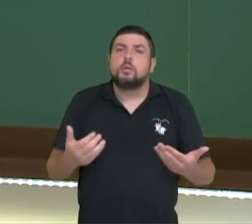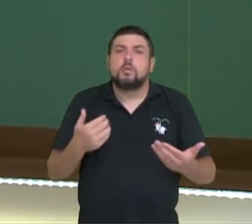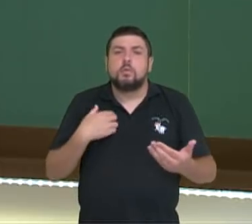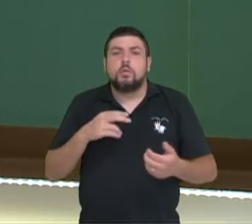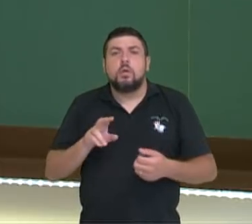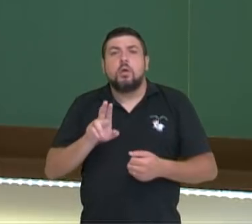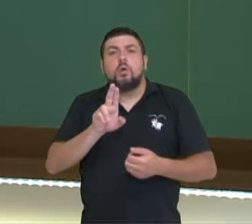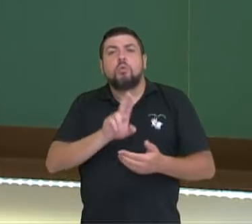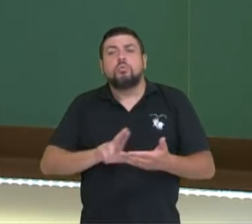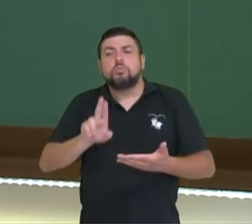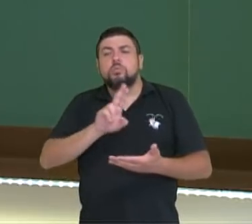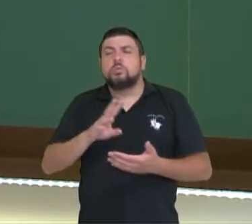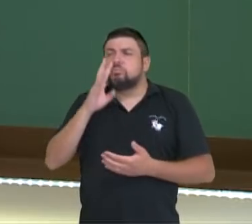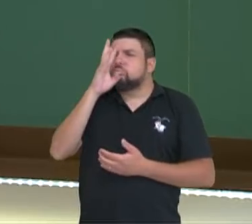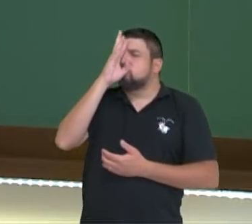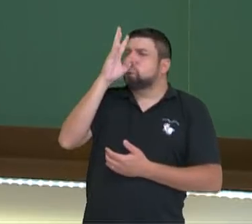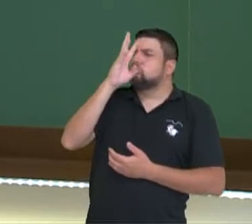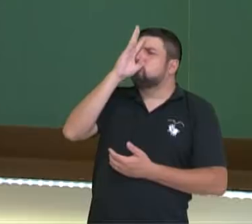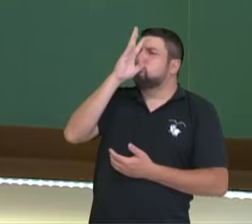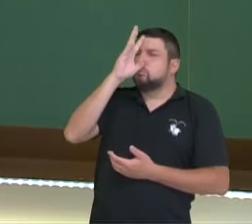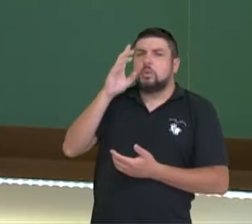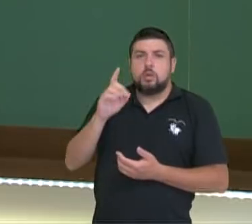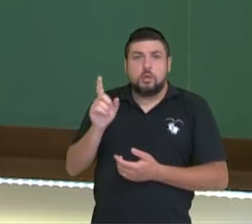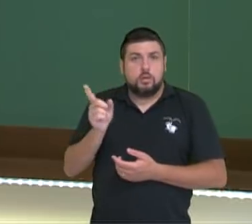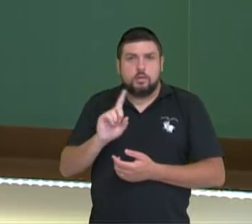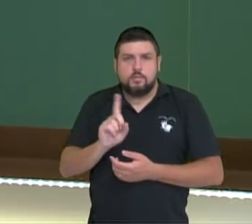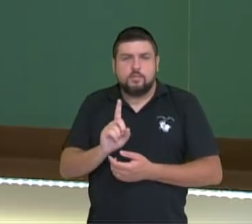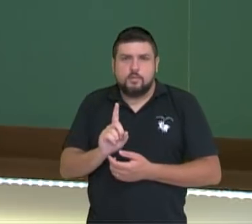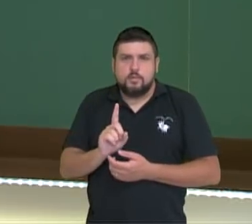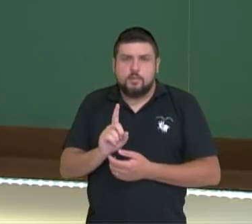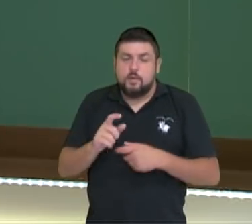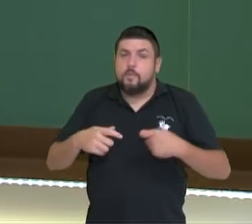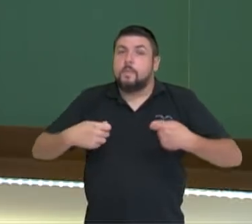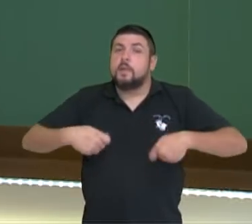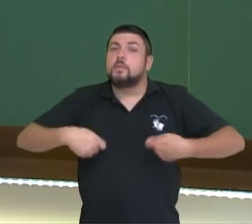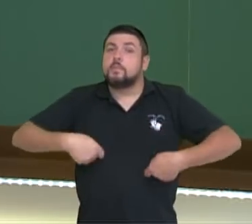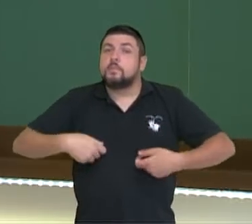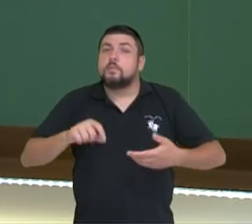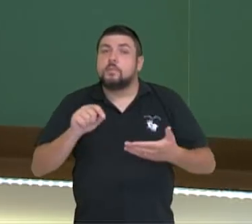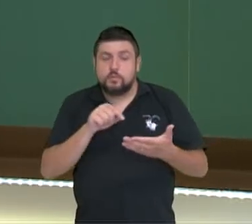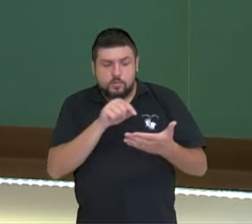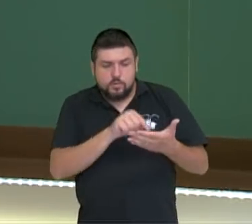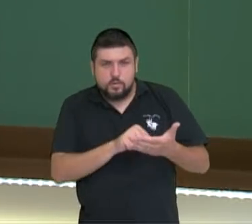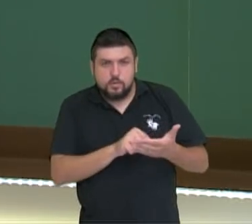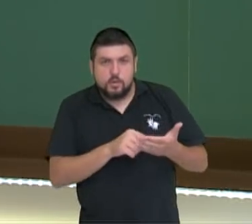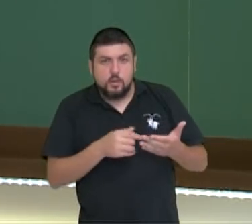aleatório simplesmente, tá? Usar por usar. Esse uso ele deve estar agregado